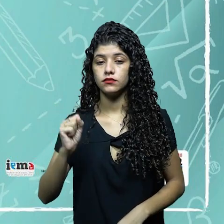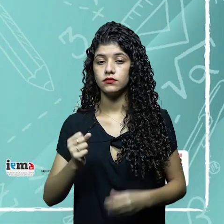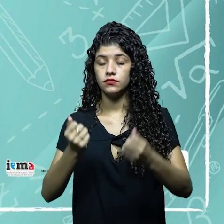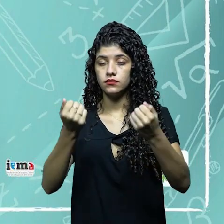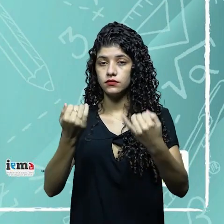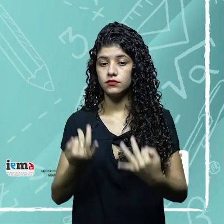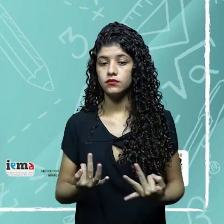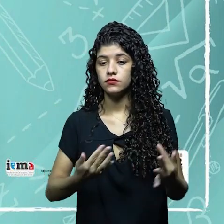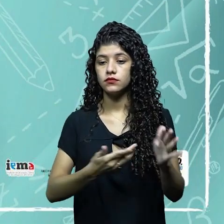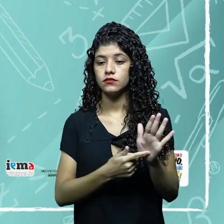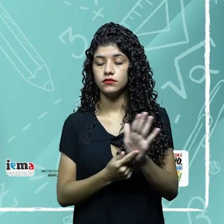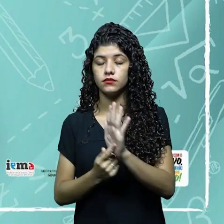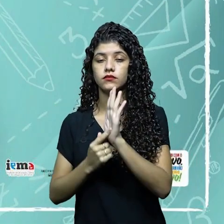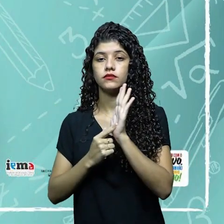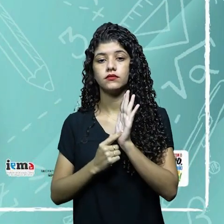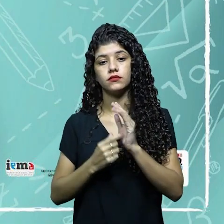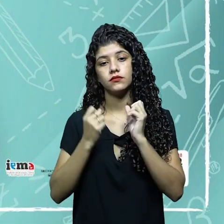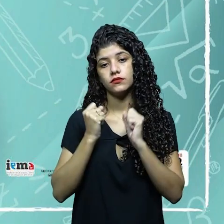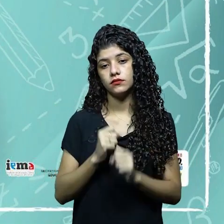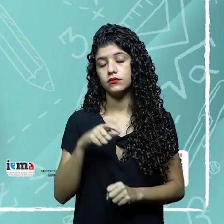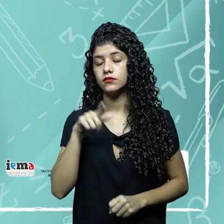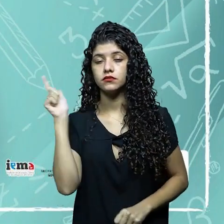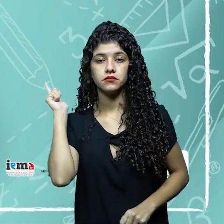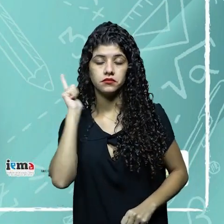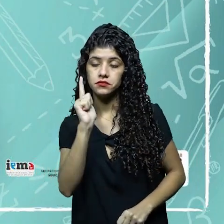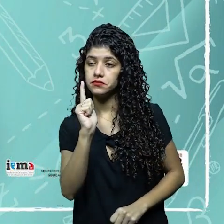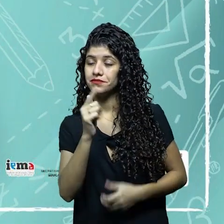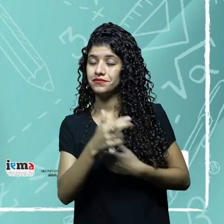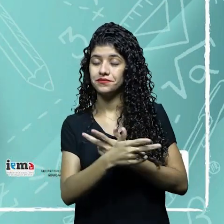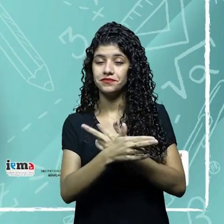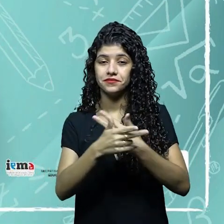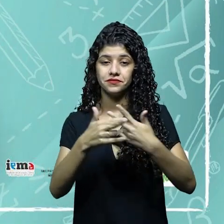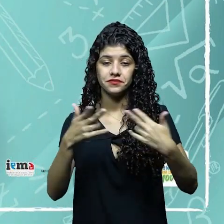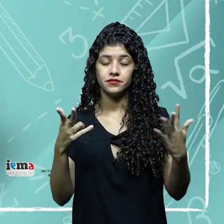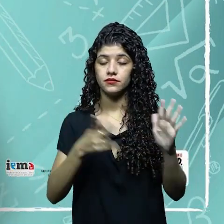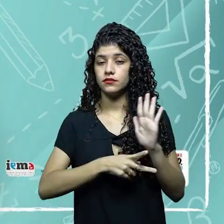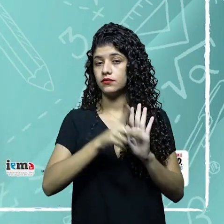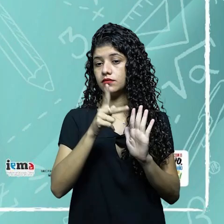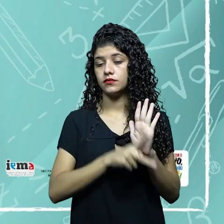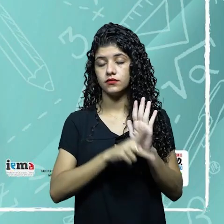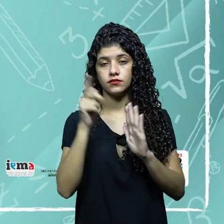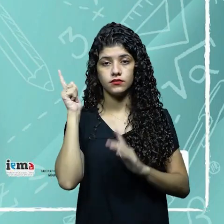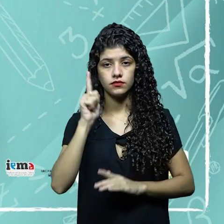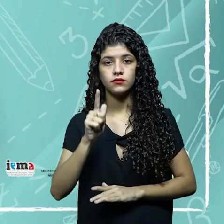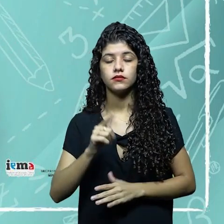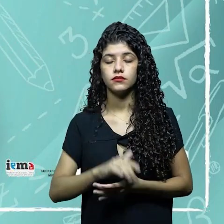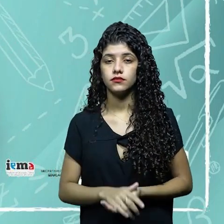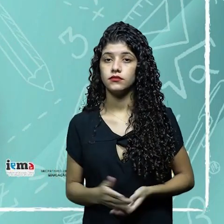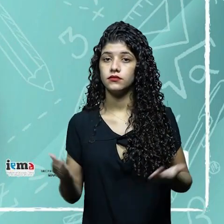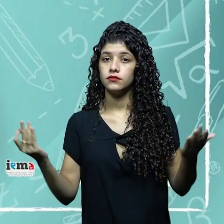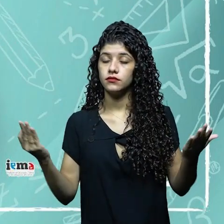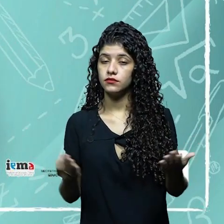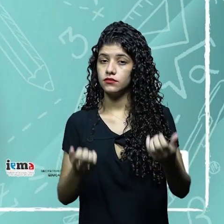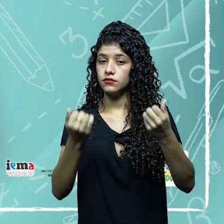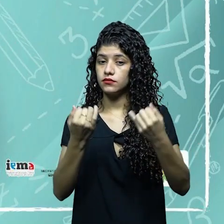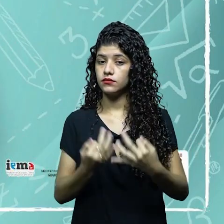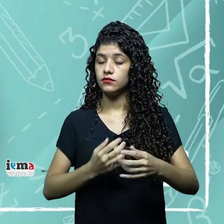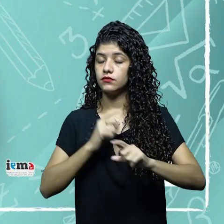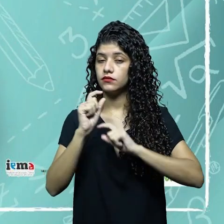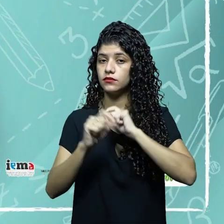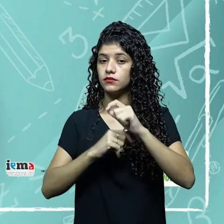comandos que foi apresentado hoje, vocês conseguirão fazer uma infinidade de projetos, tá? Agora é o que eu